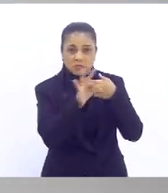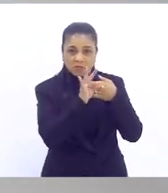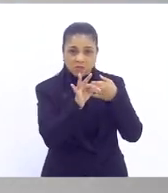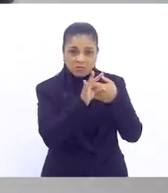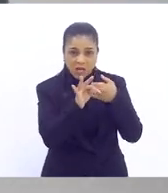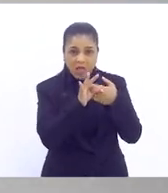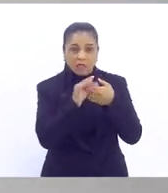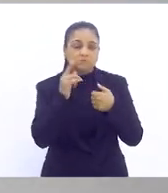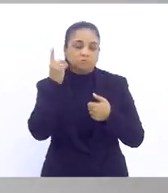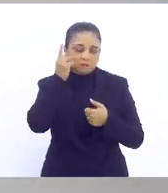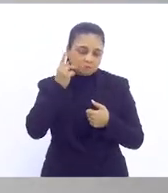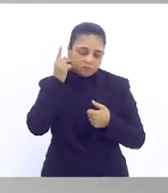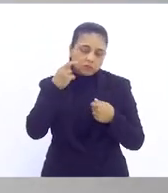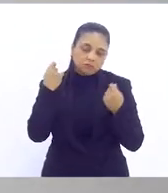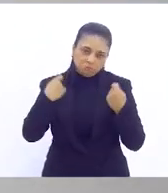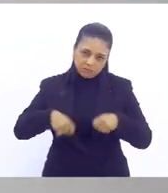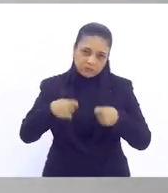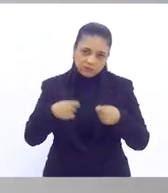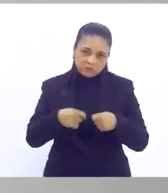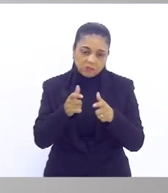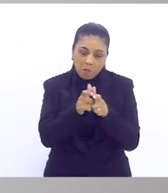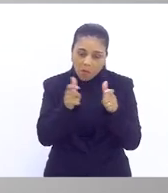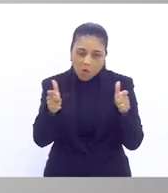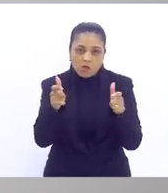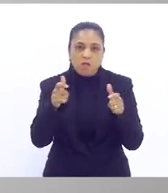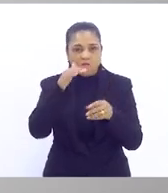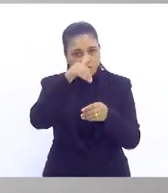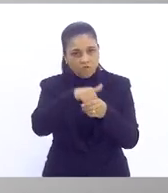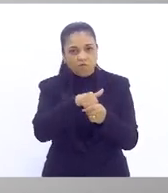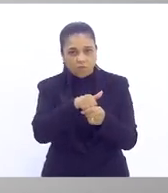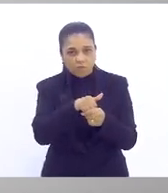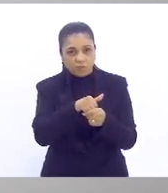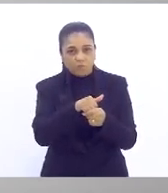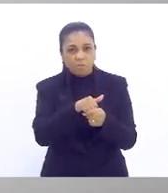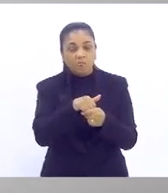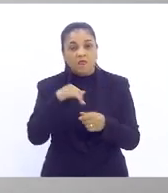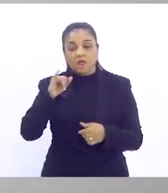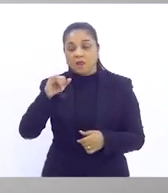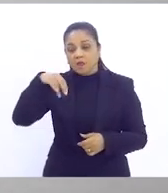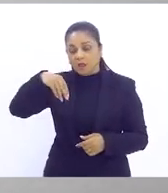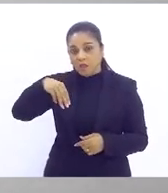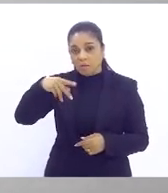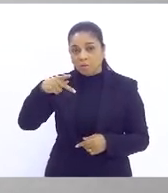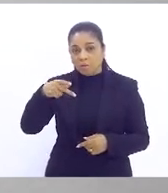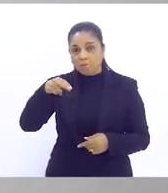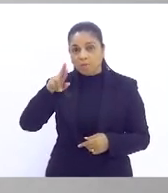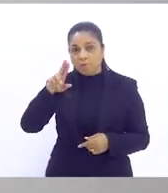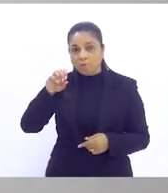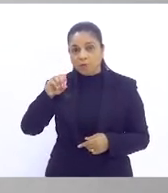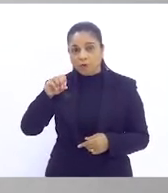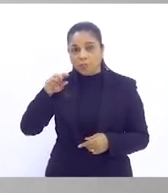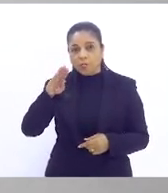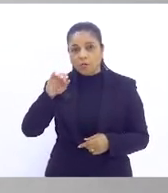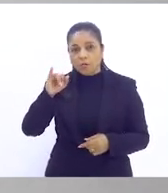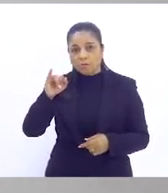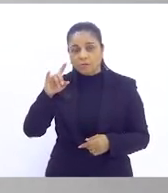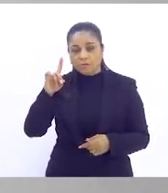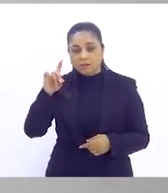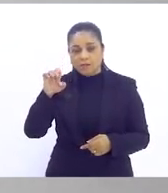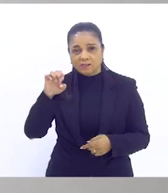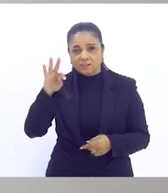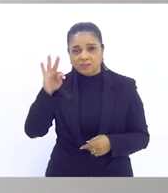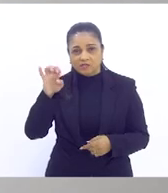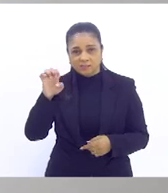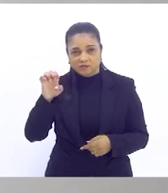Constituição da Maurício não acontece então a improbidade administrativa continue existir para todas as outras